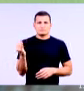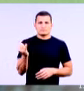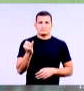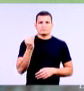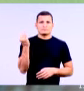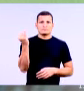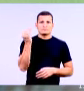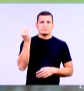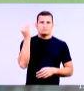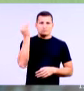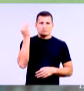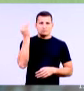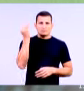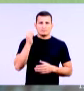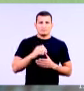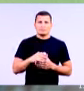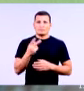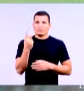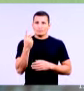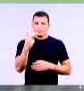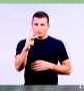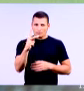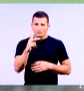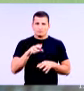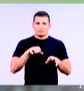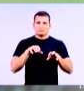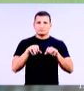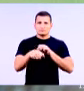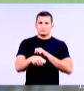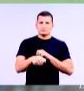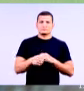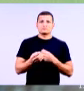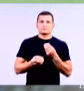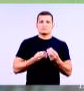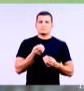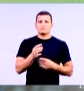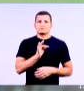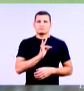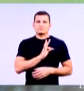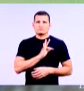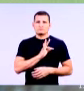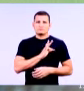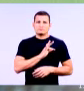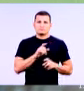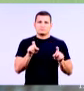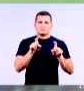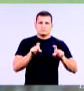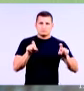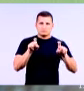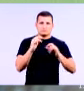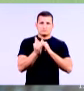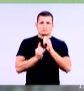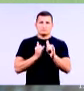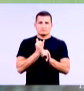importância para a sua formação como técnico em informática para a internet.